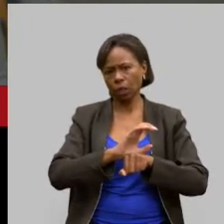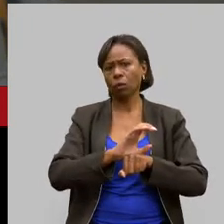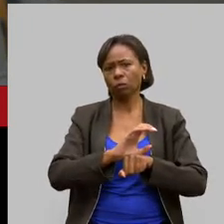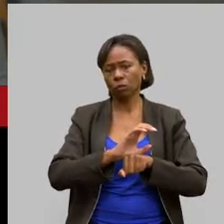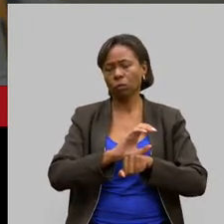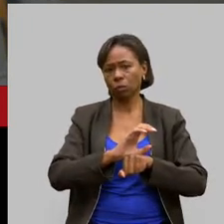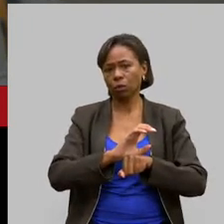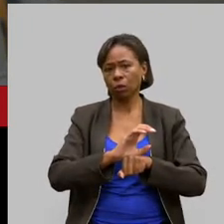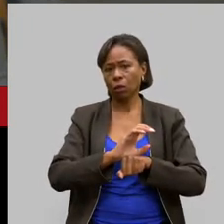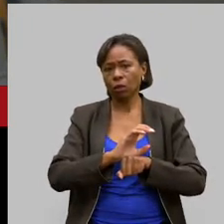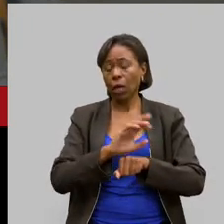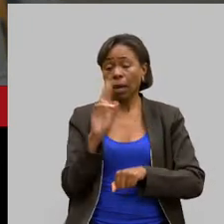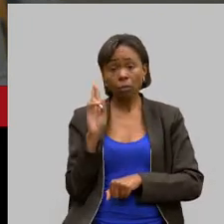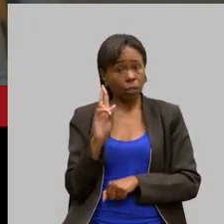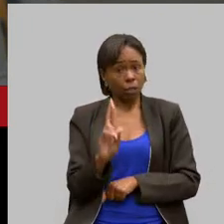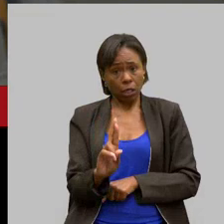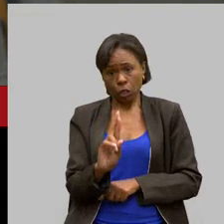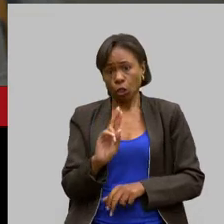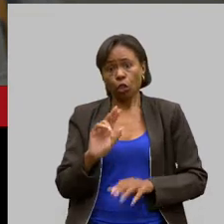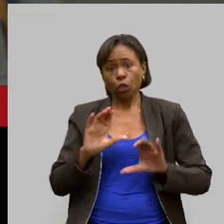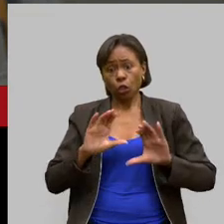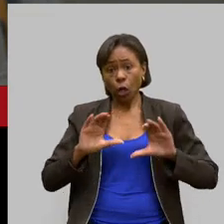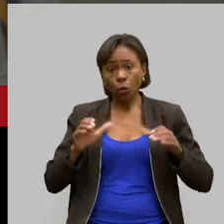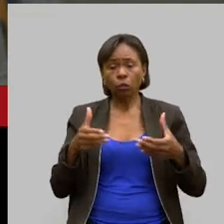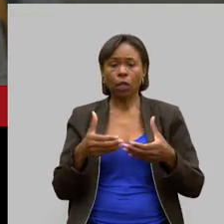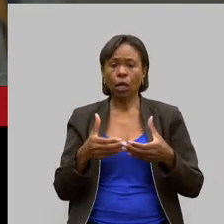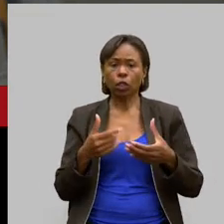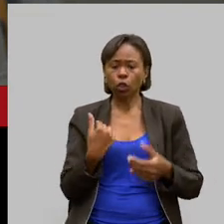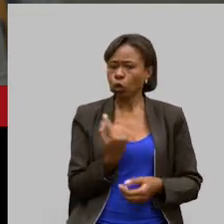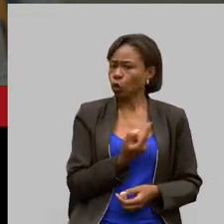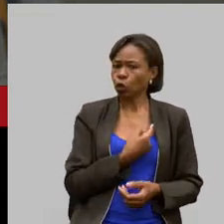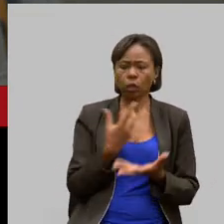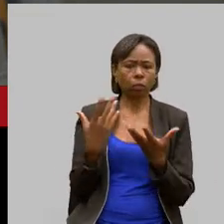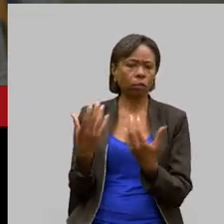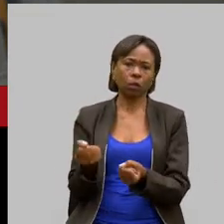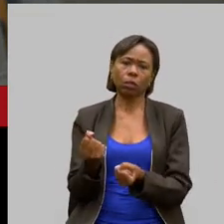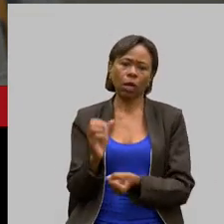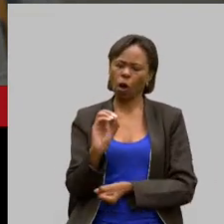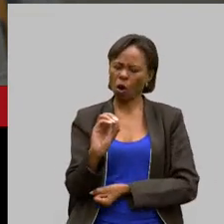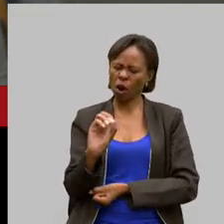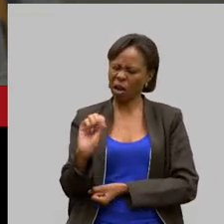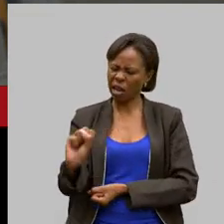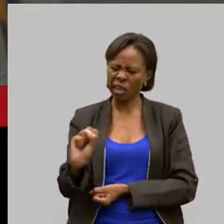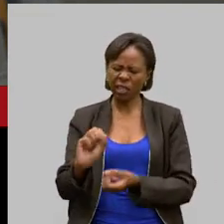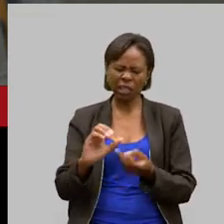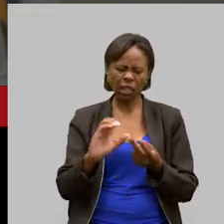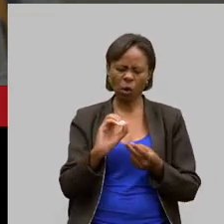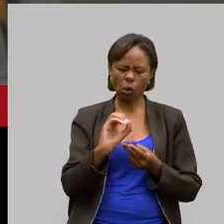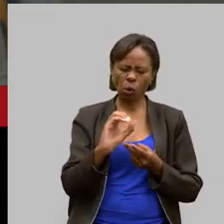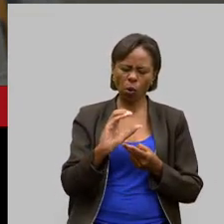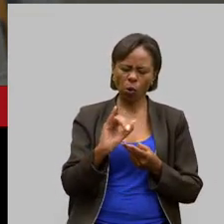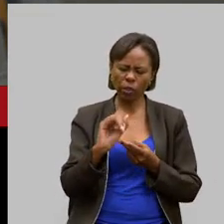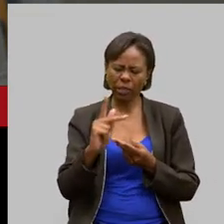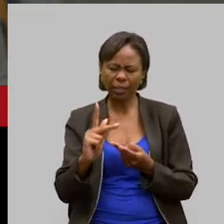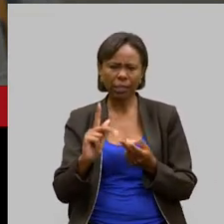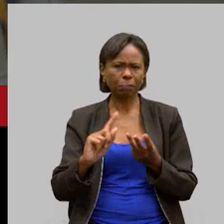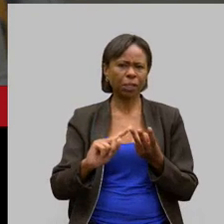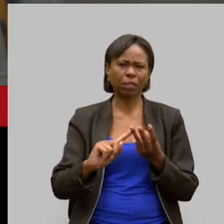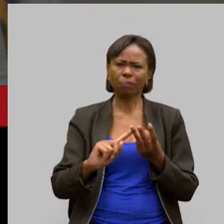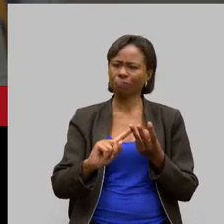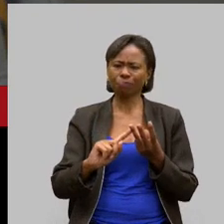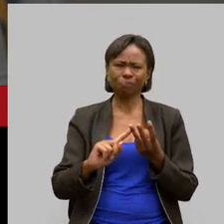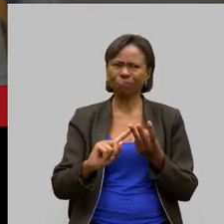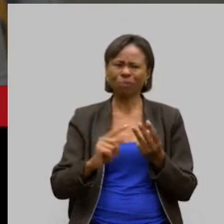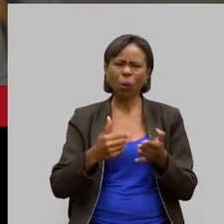comunidade nós deliberamos contrário contrário às oss contrário às ocip contrário a a todo